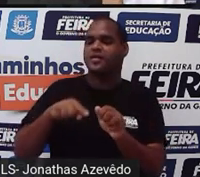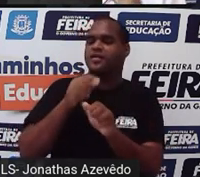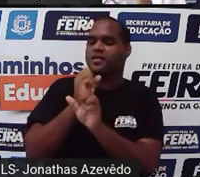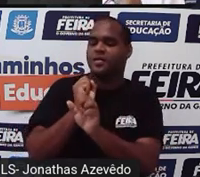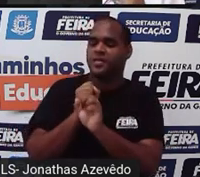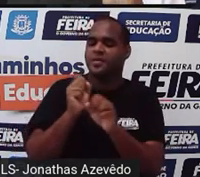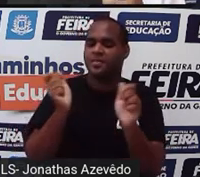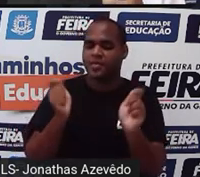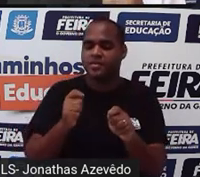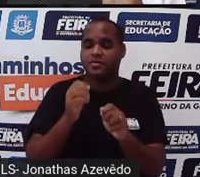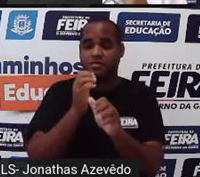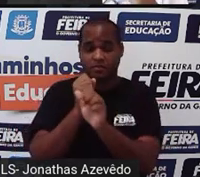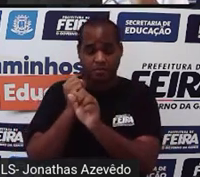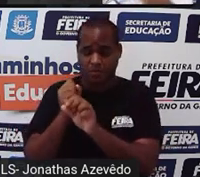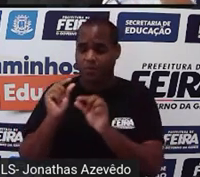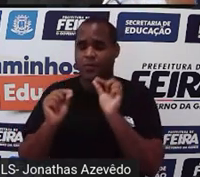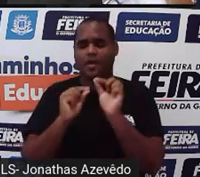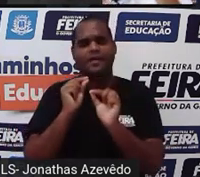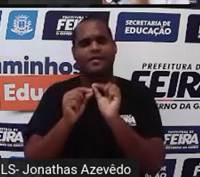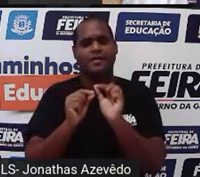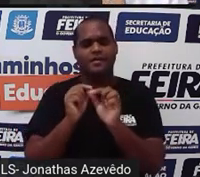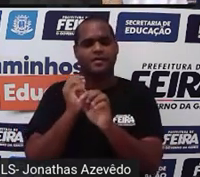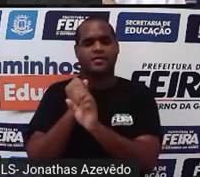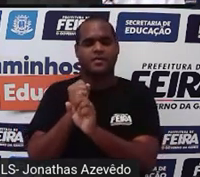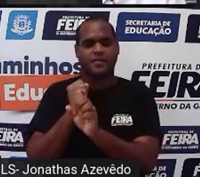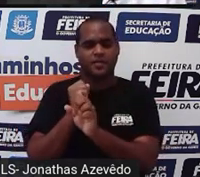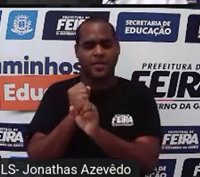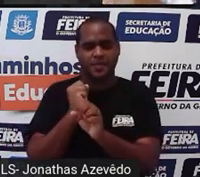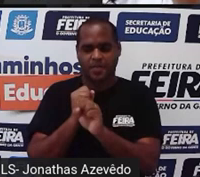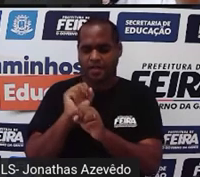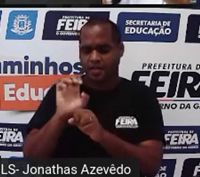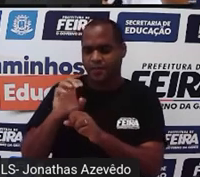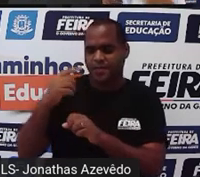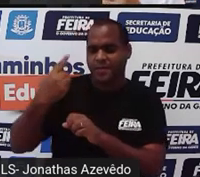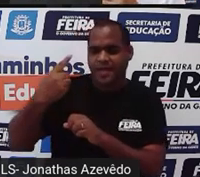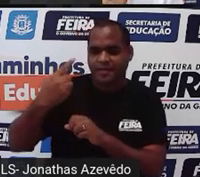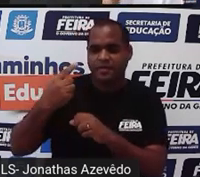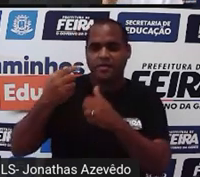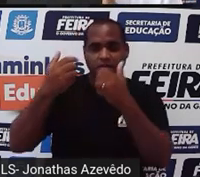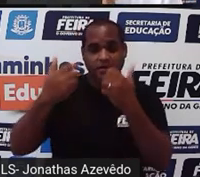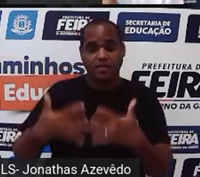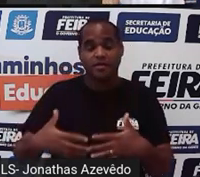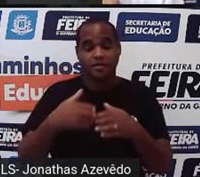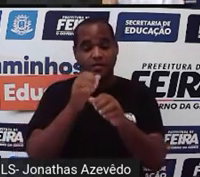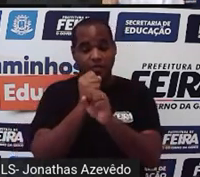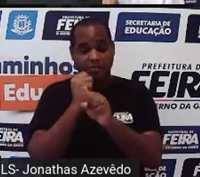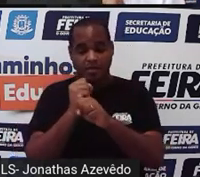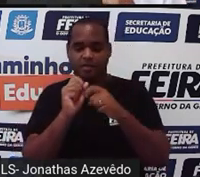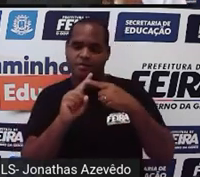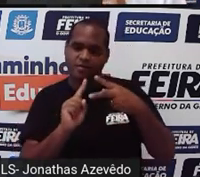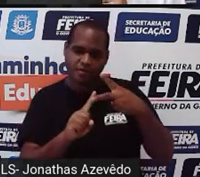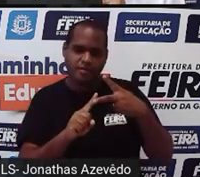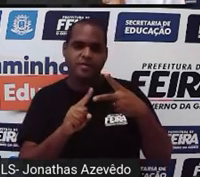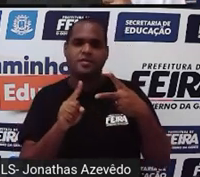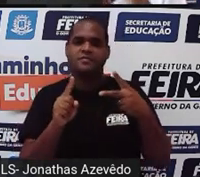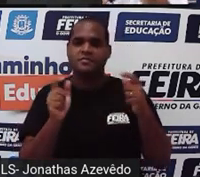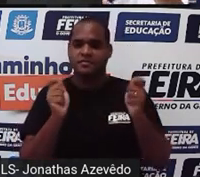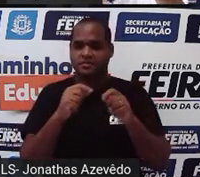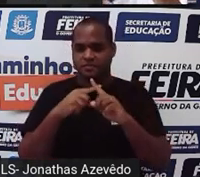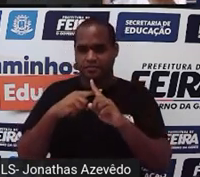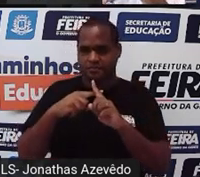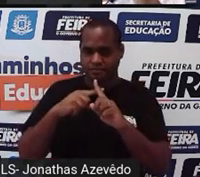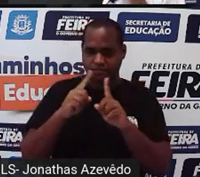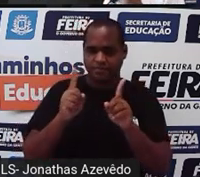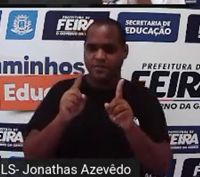soma Mas é uma soma de que é uma soma das equações a gente vai Se somar as duas equações mas